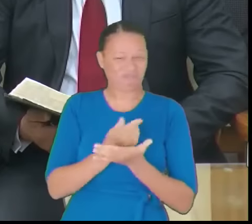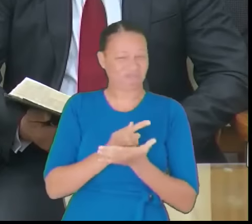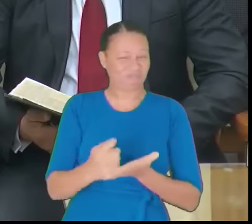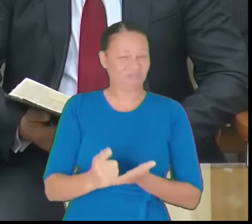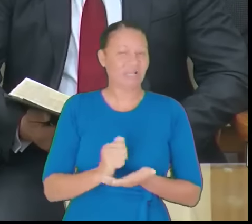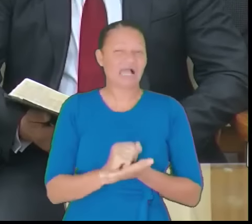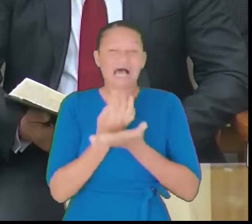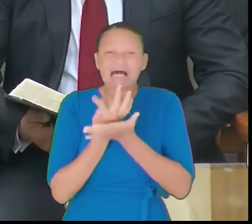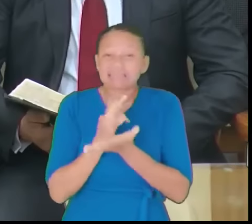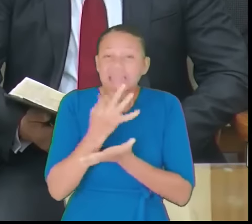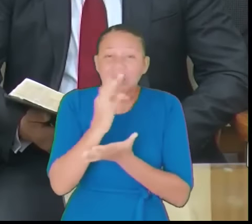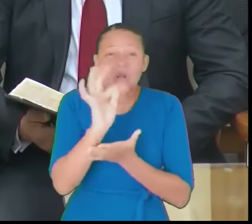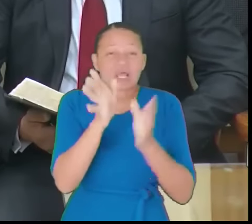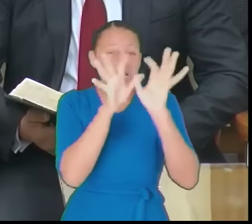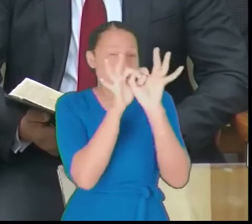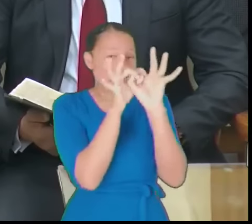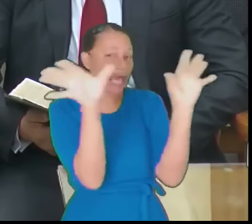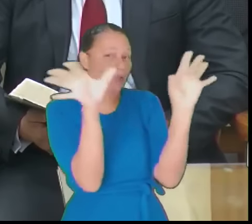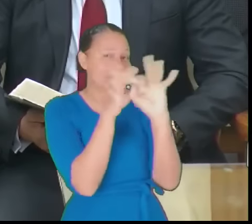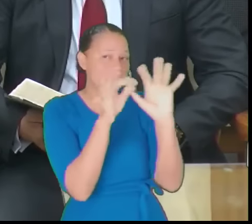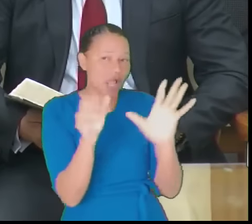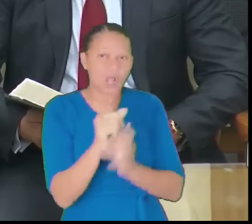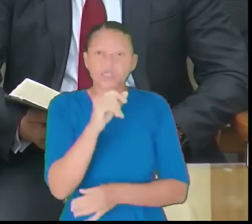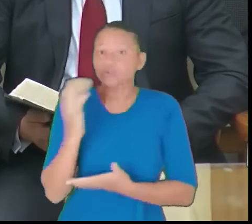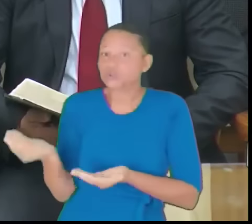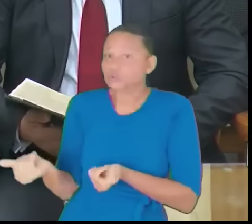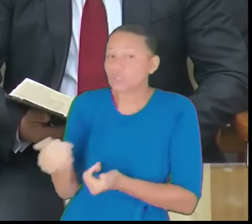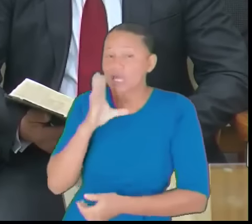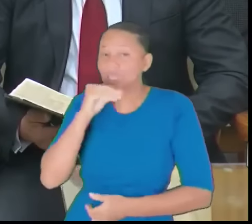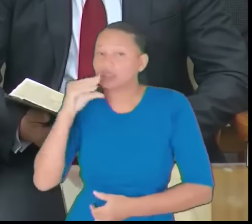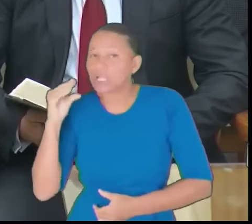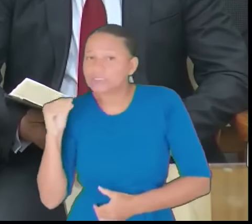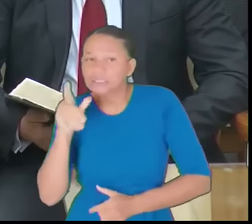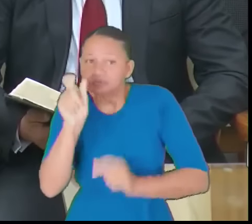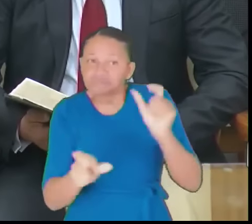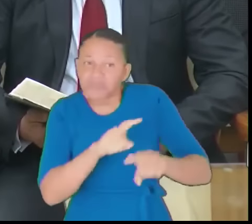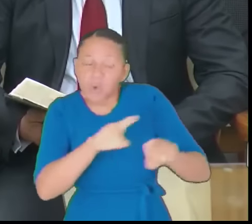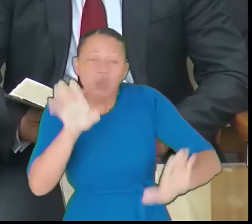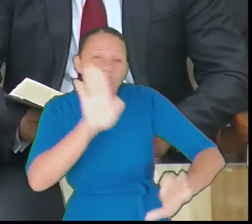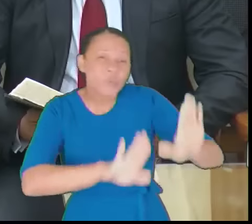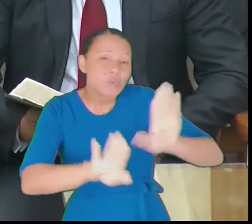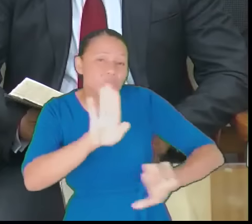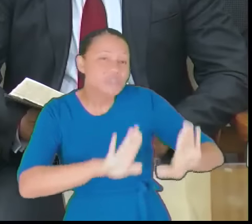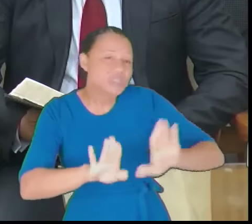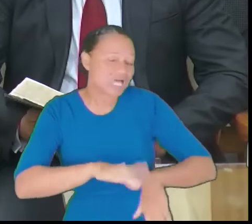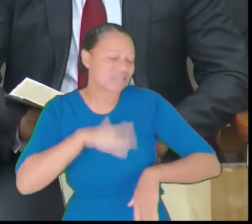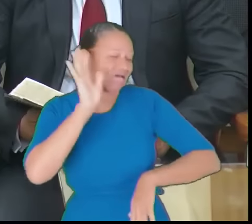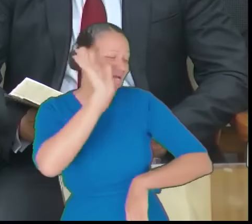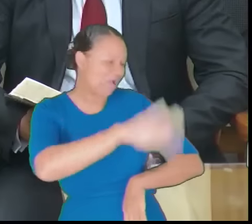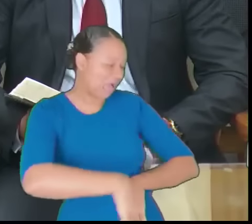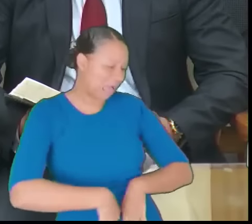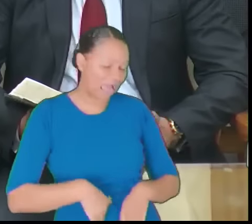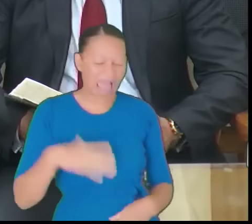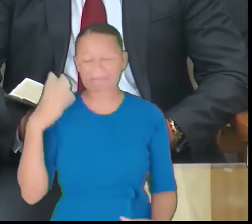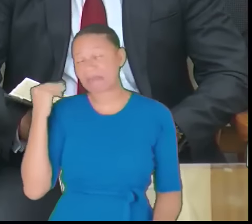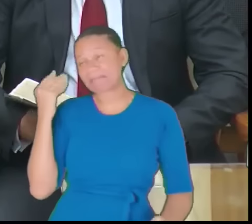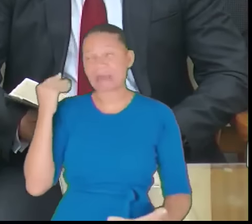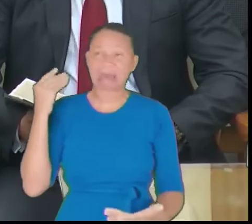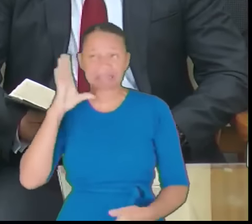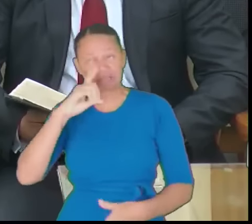que me ouvem, jovens que me ouvem, adolescentes que me ouvem, cuidado com a teologia liberal. Eles dizem, que conversa que Deus criou Adão?